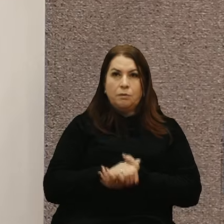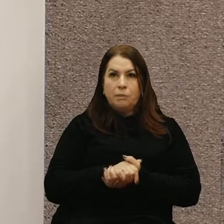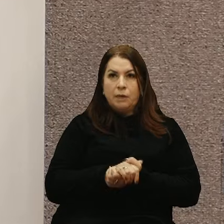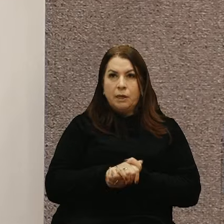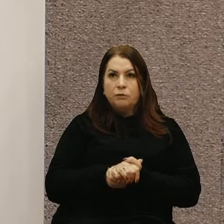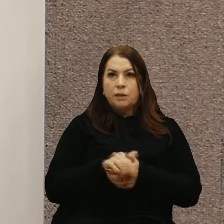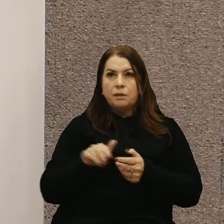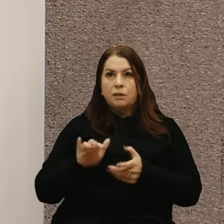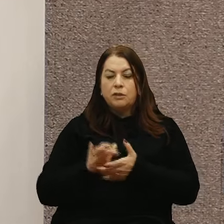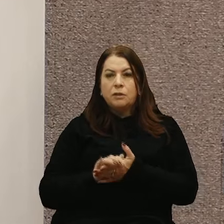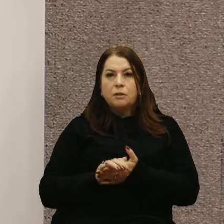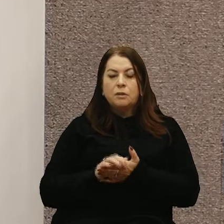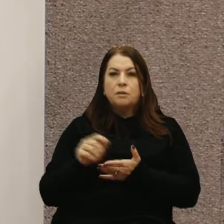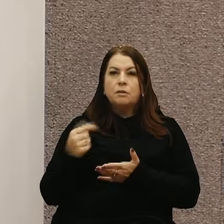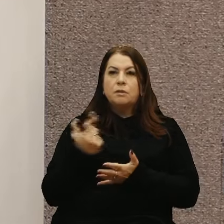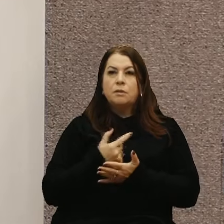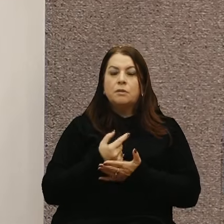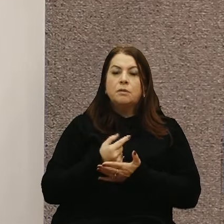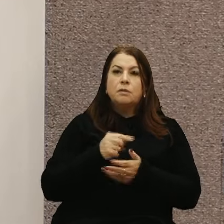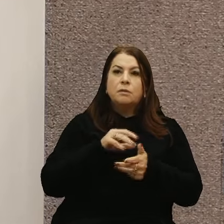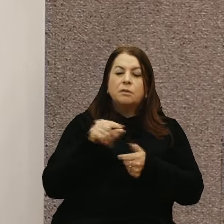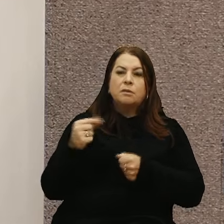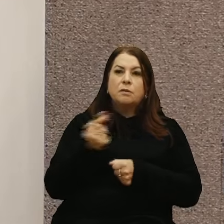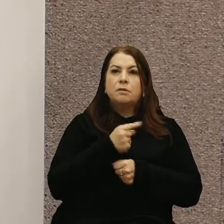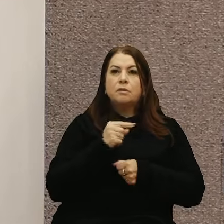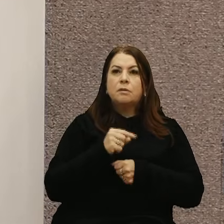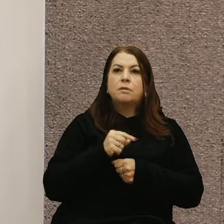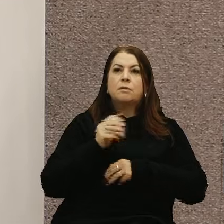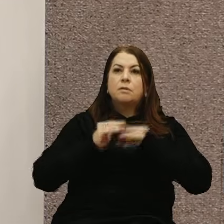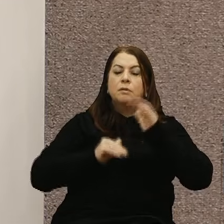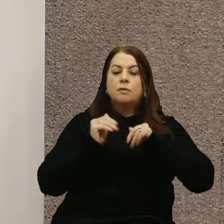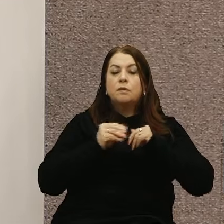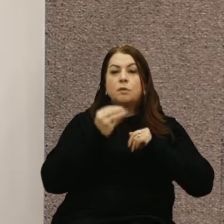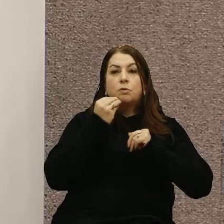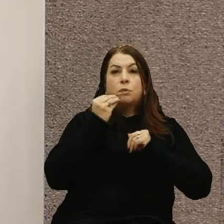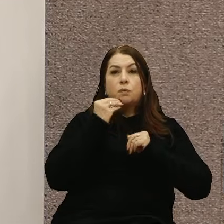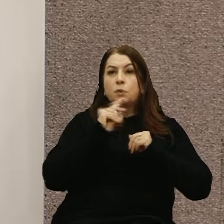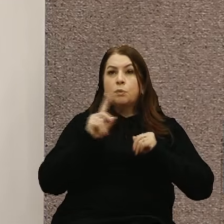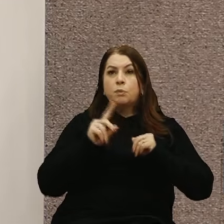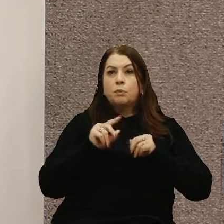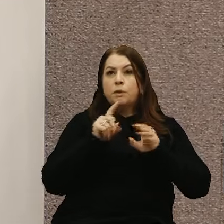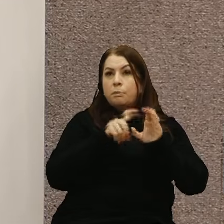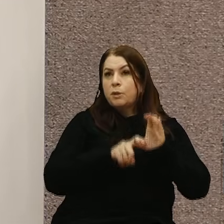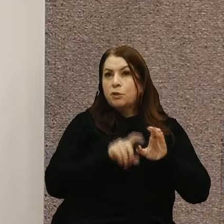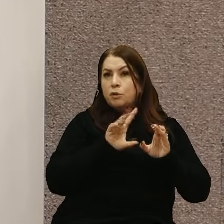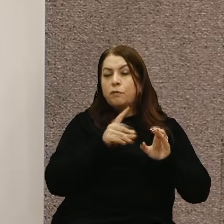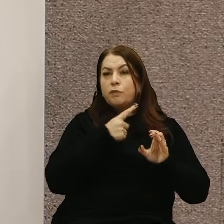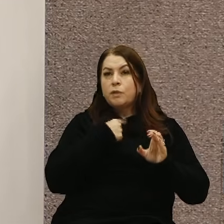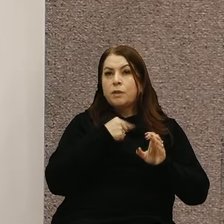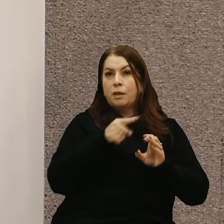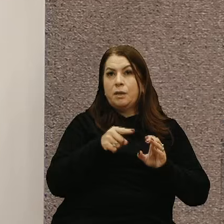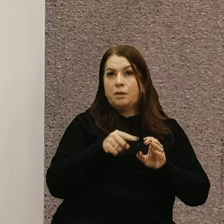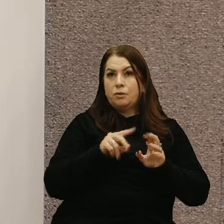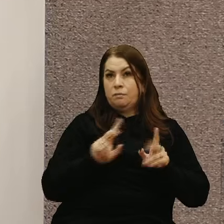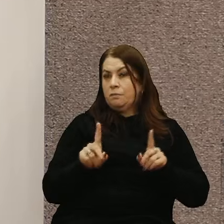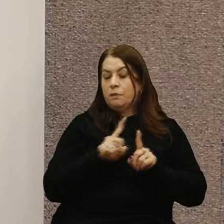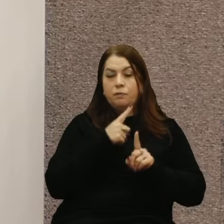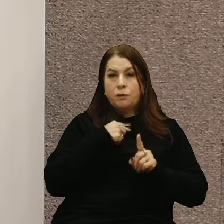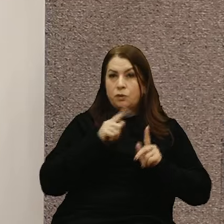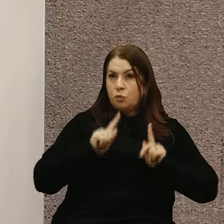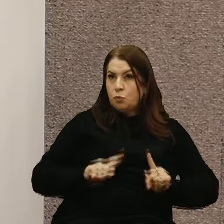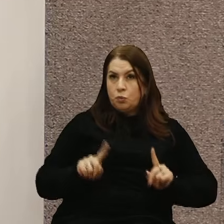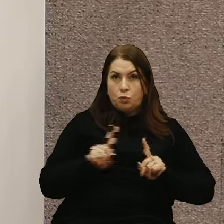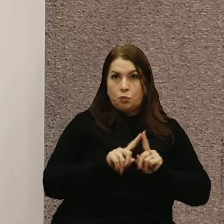Então, a gente tem iniciativas a nível de mundo que poderiam ser implementadas em Caxias e, obviamente, que isso não depende só da vontade de um gestor. Pela vontade do